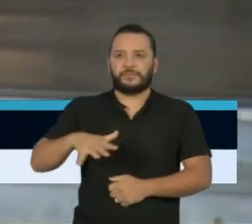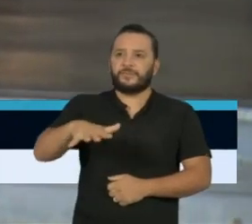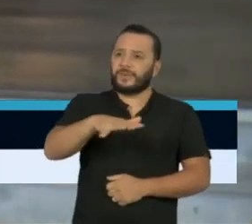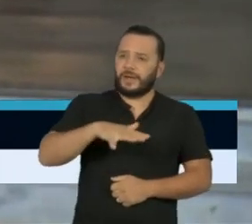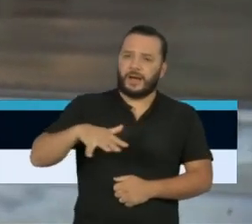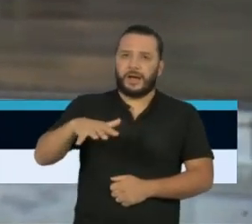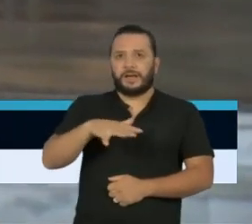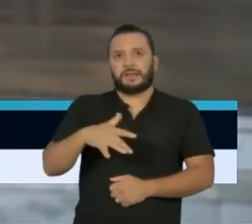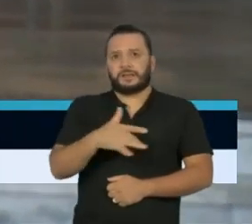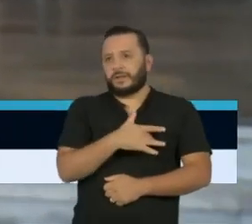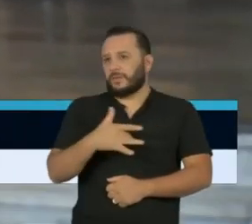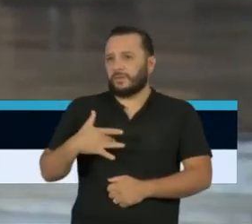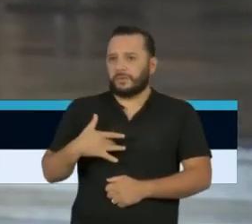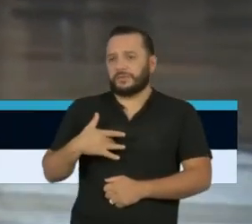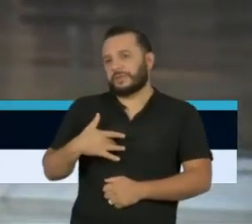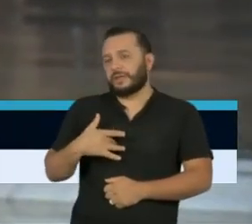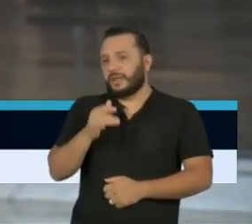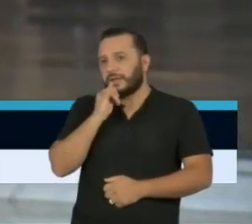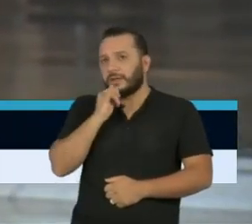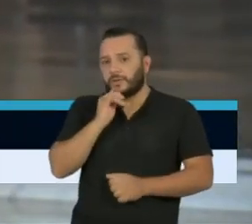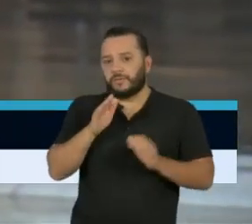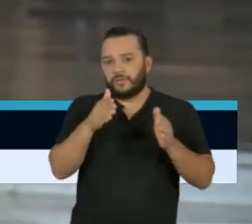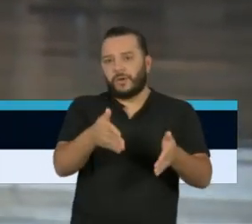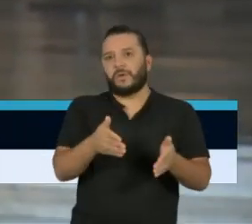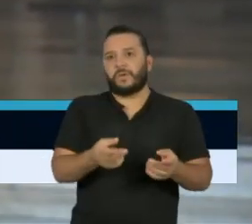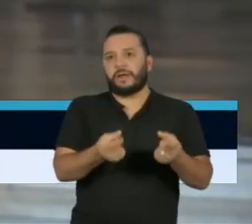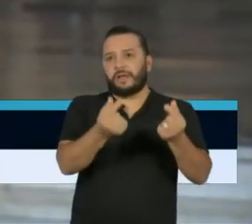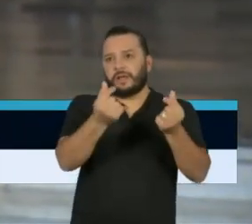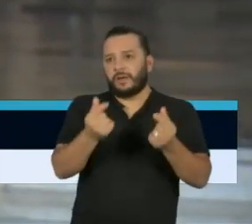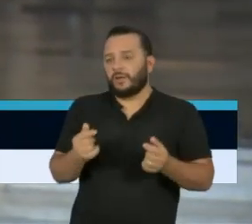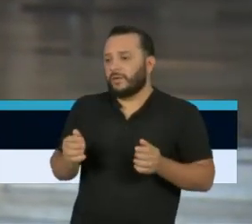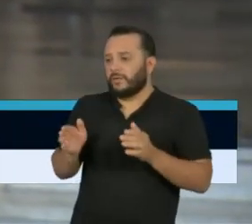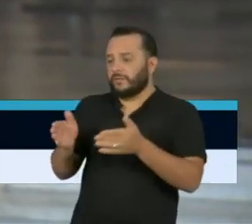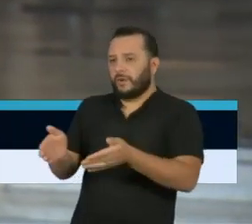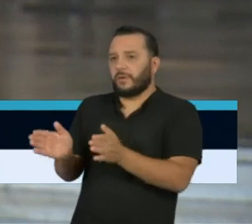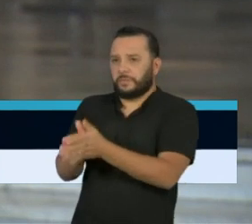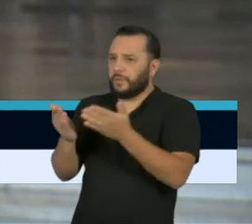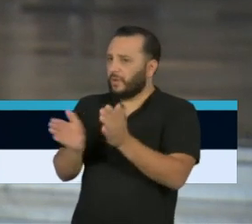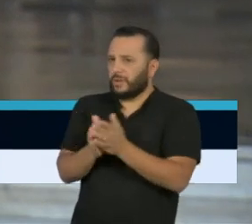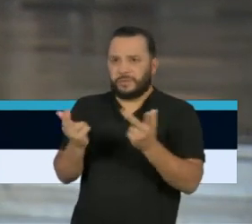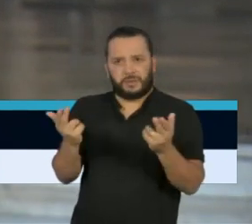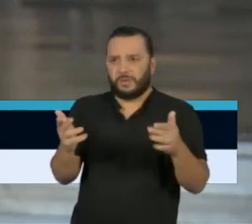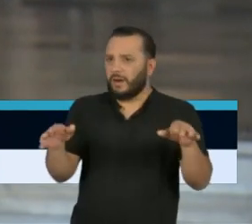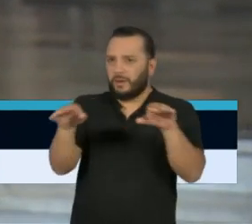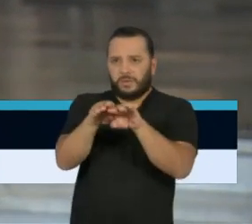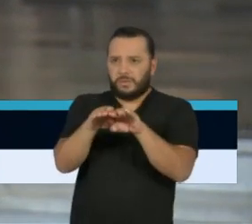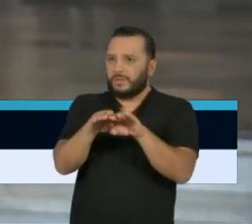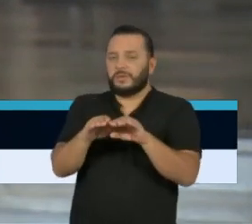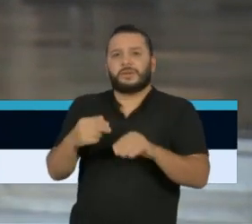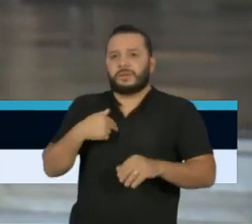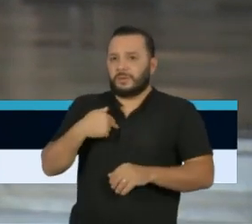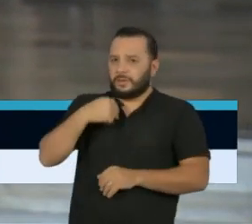faz distinção de classe social, né? O atendimento feito nos hospitais municipais é para qualquer um, independente de onde quer que ele